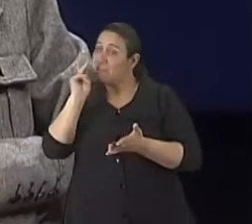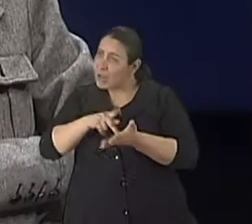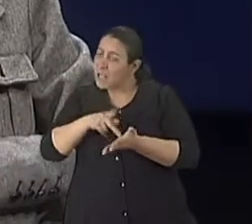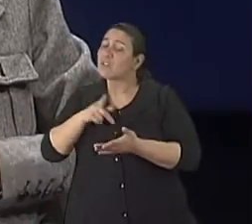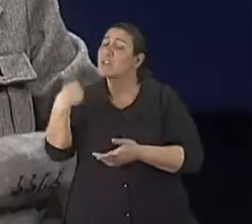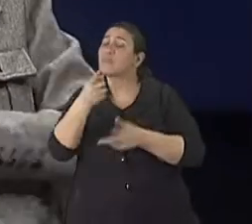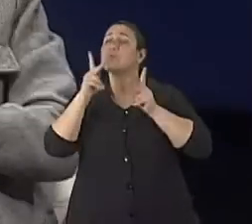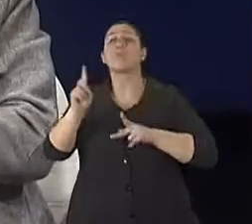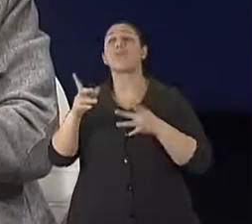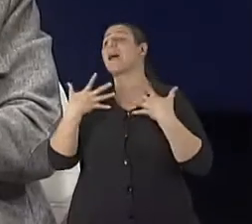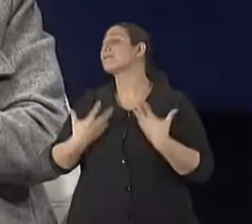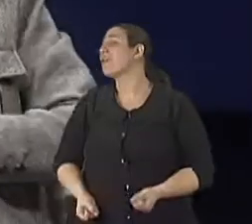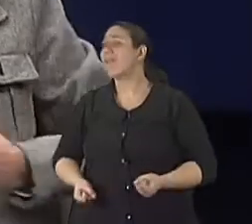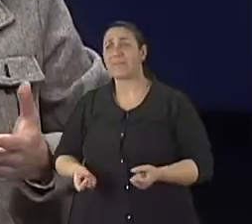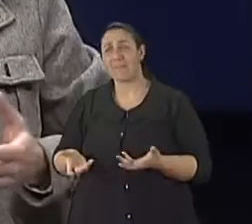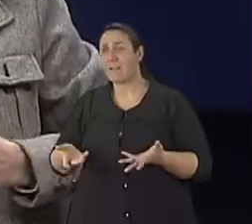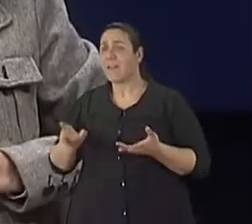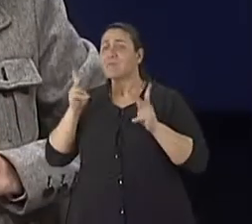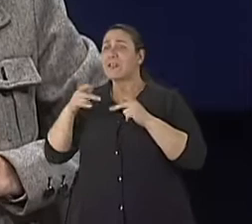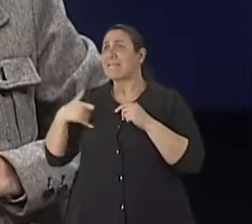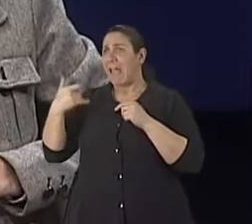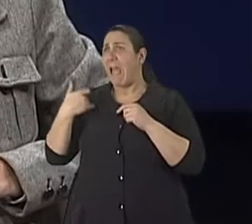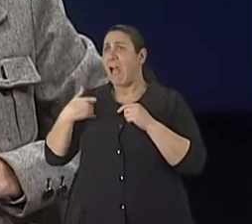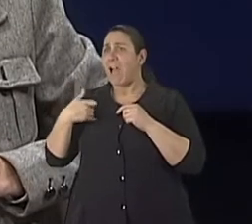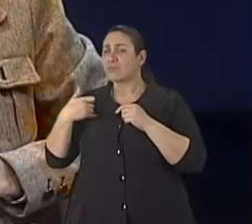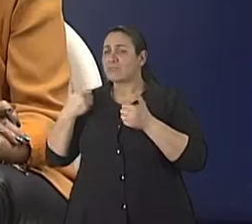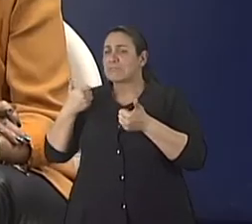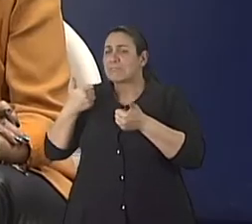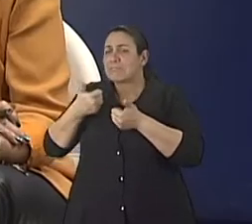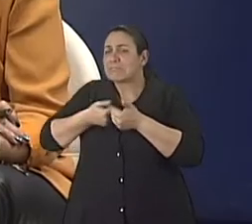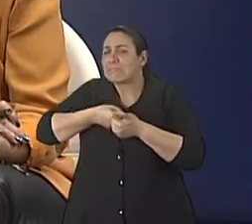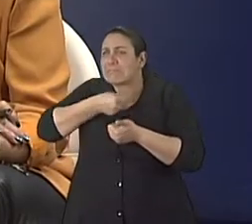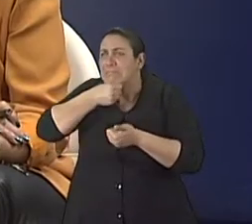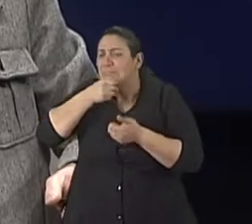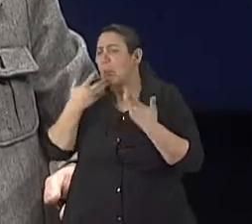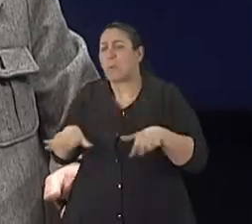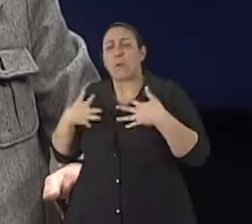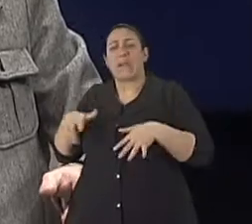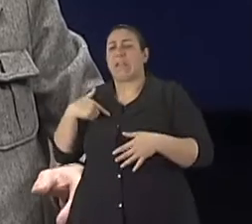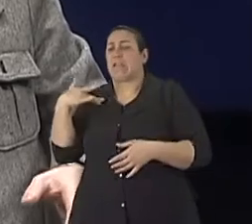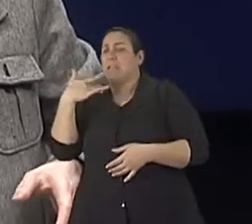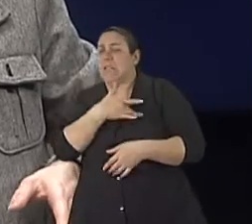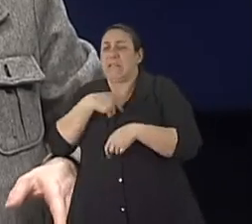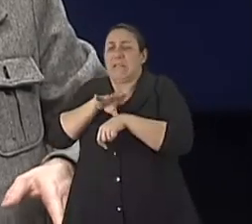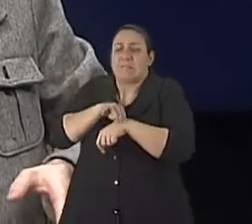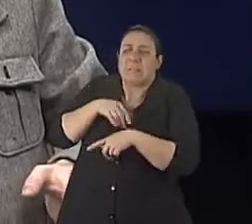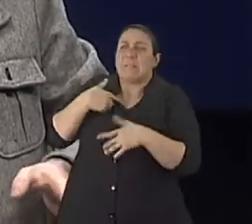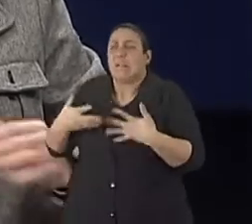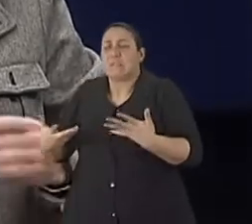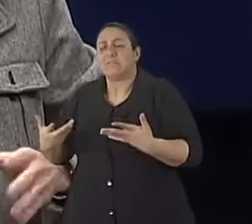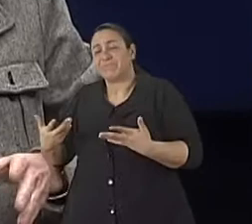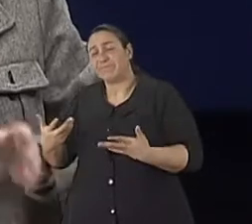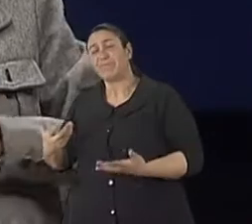não aceitam a confissão claridade que estão chegando a isso isso é um problema do topo com certeza então sim as técnicas que a